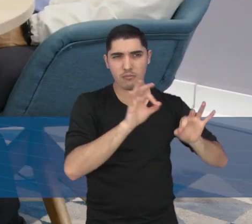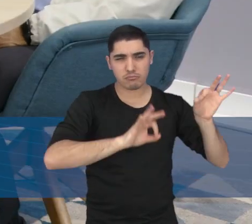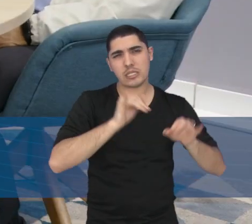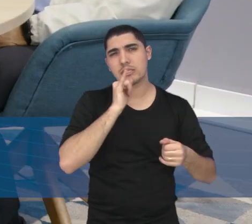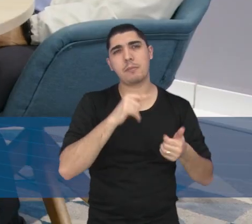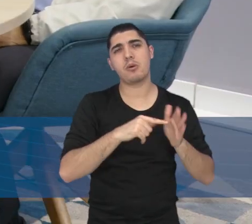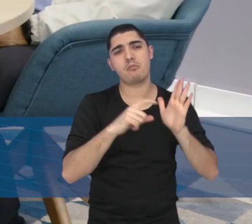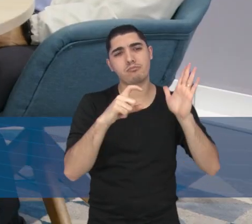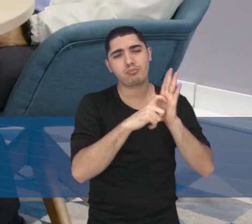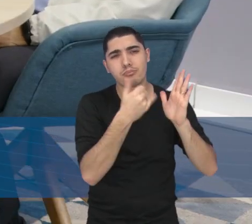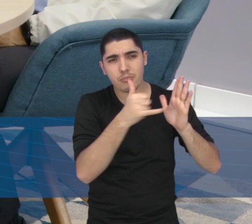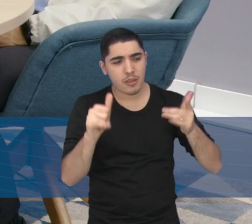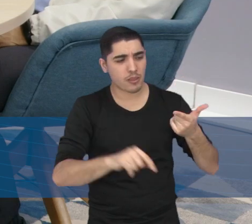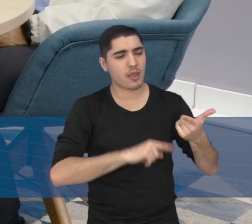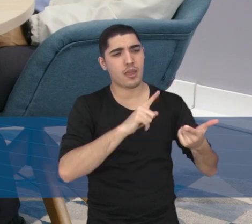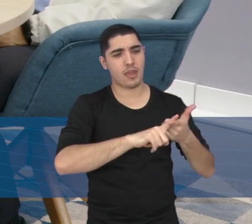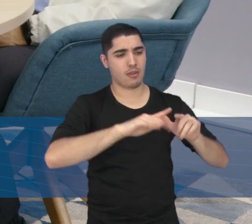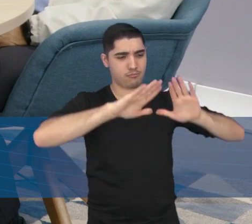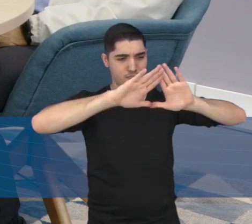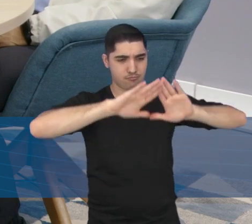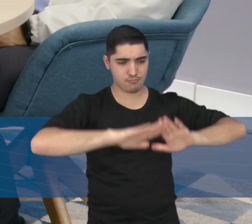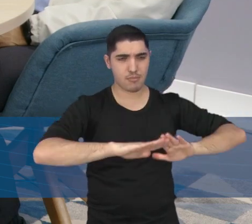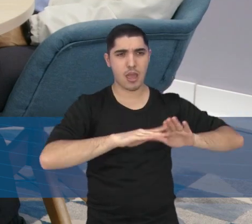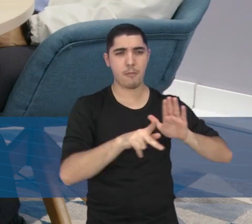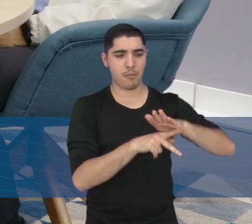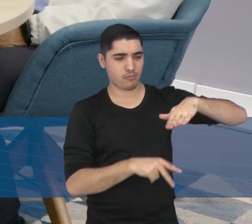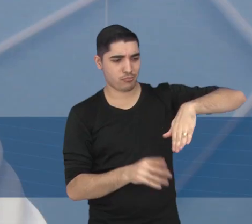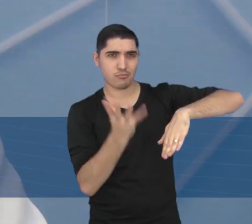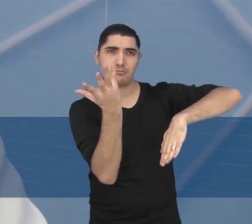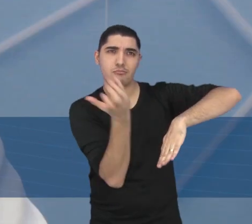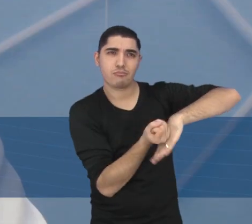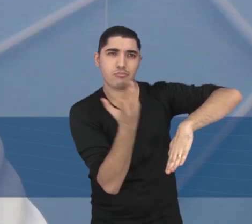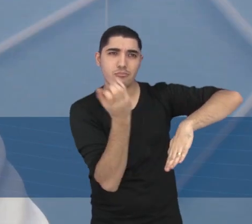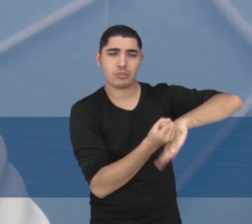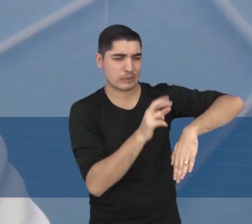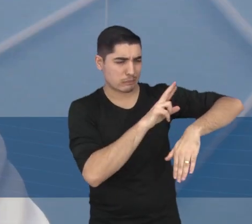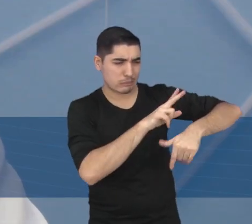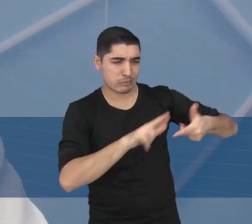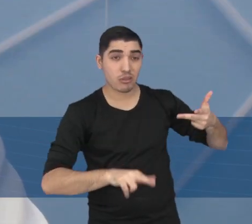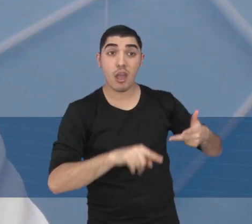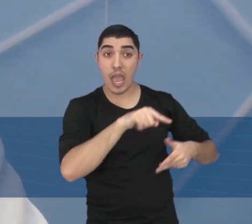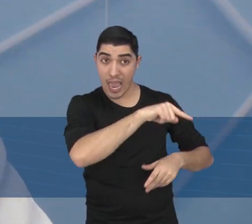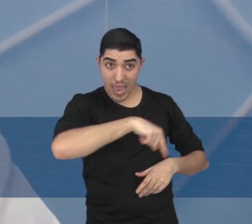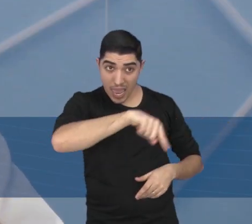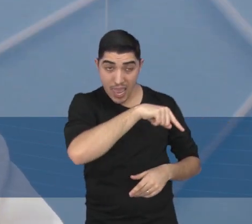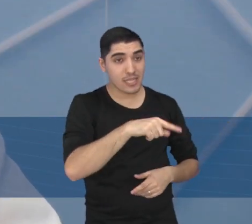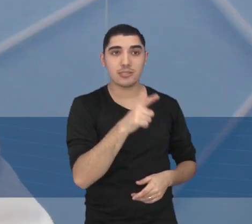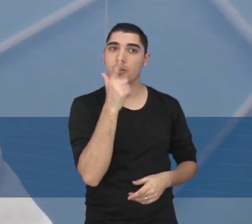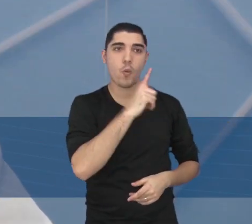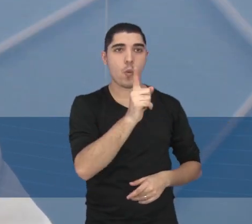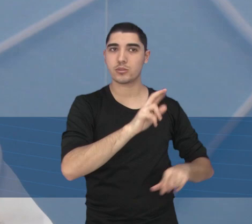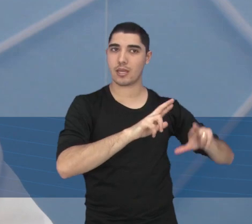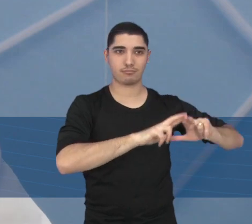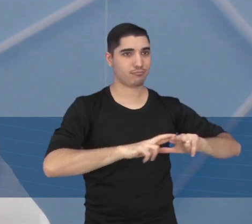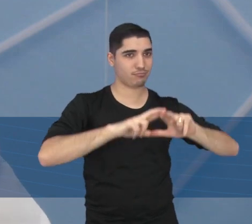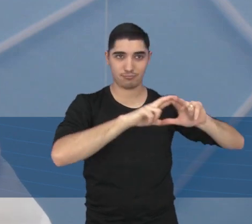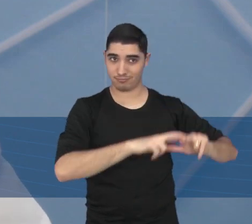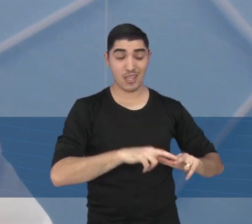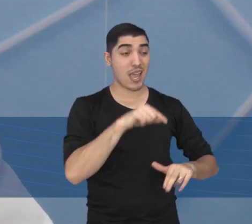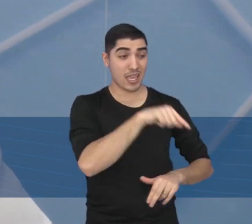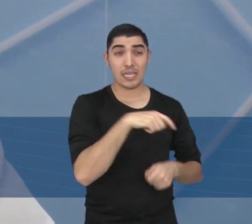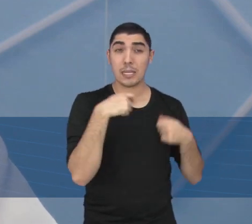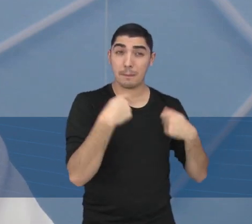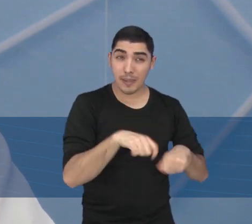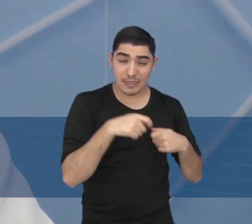bateria de lítio, painel fotovoltaico, placas de circuito eletrônico, isso não é renovável, né? Você precisa de uma mineração, atividade